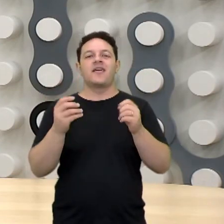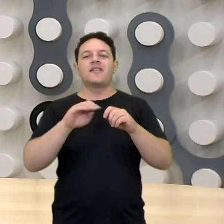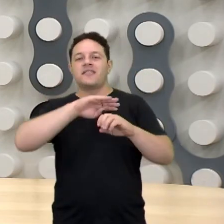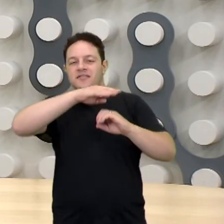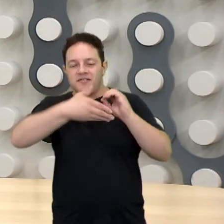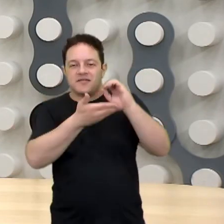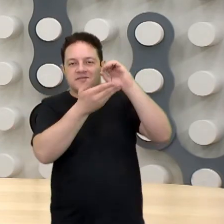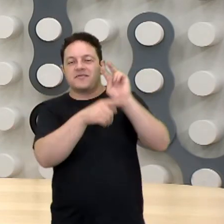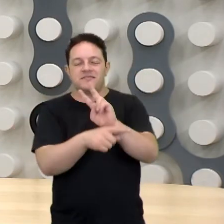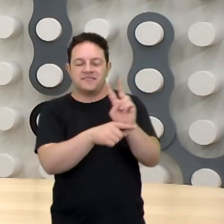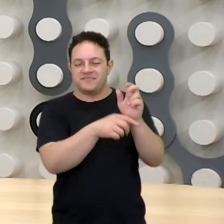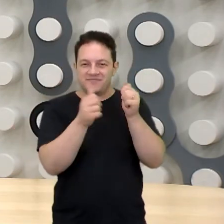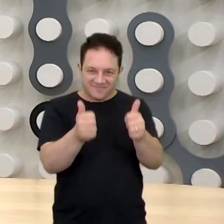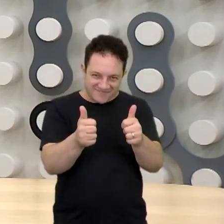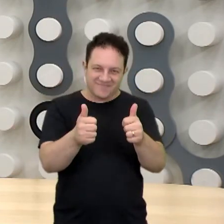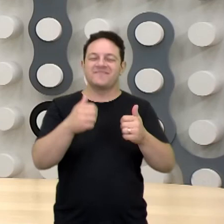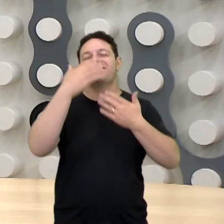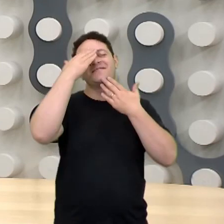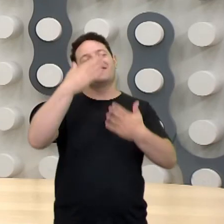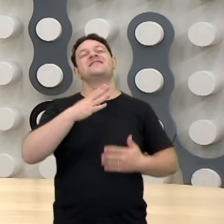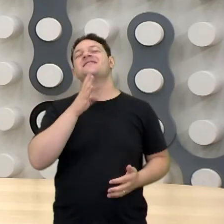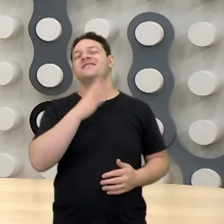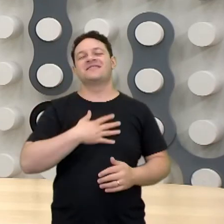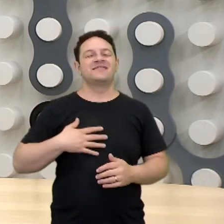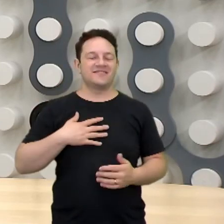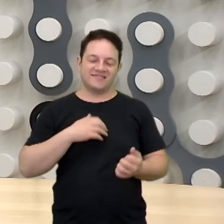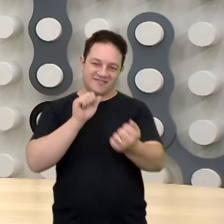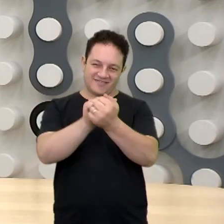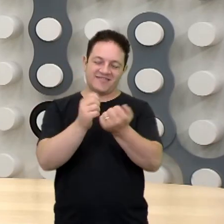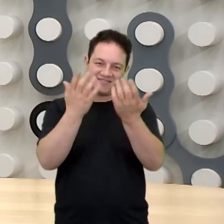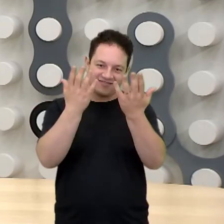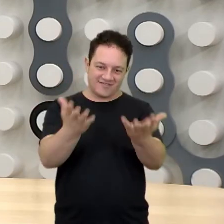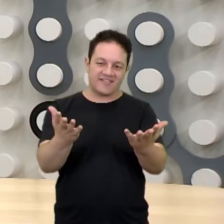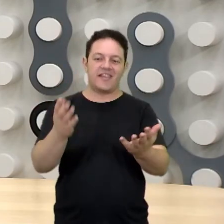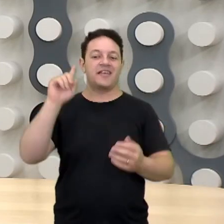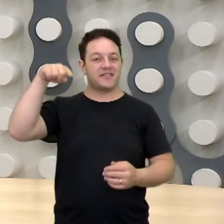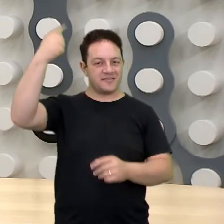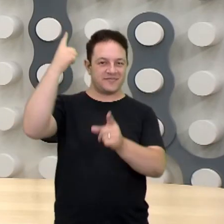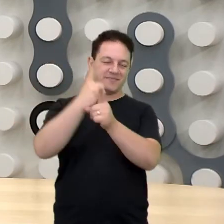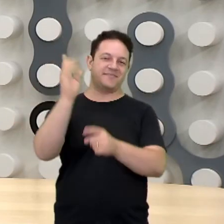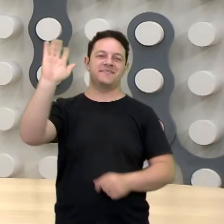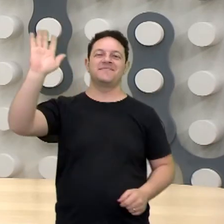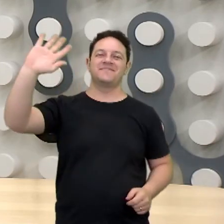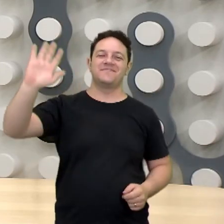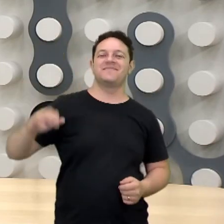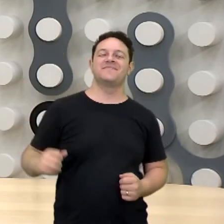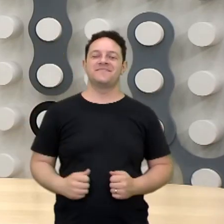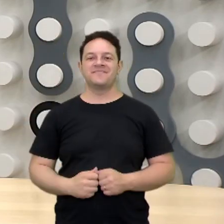Sustentável, tá certo? Então é isso aí, foi um prazer imenso estar aqui com vocês. Até a próxima.